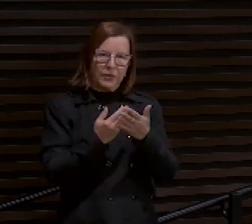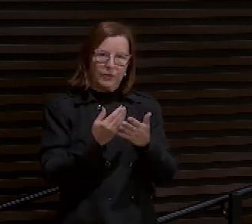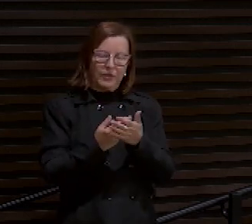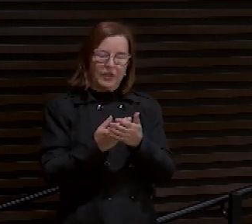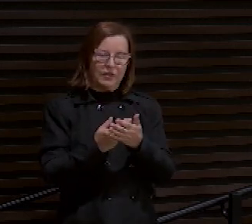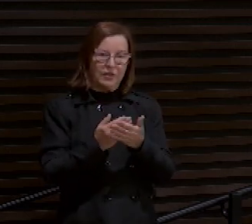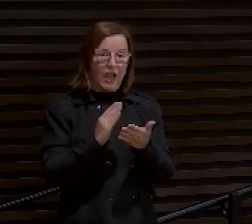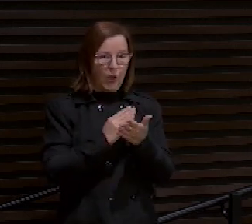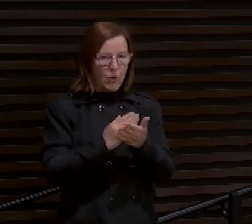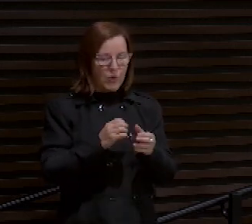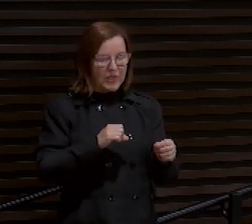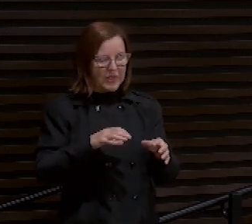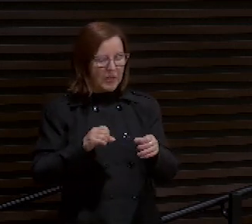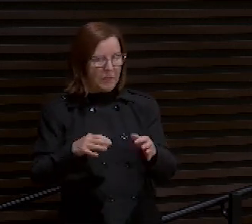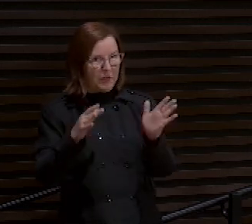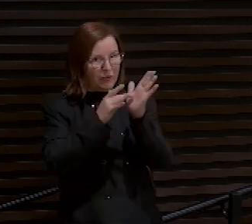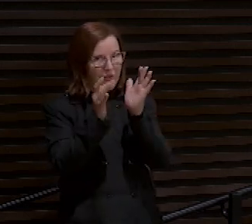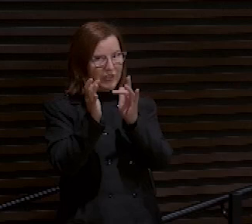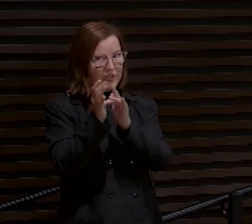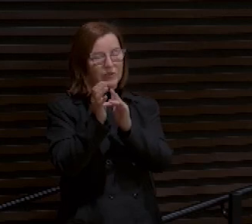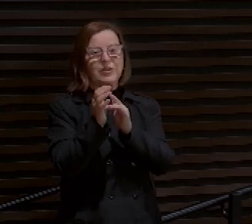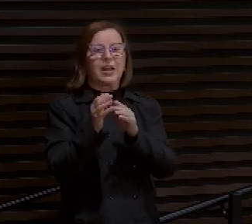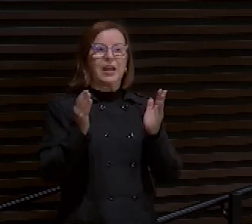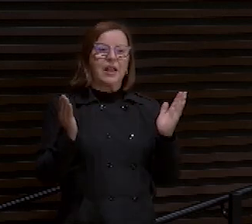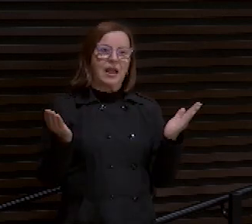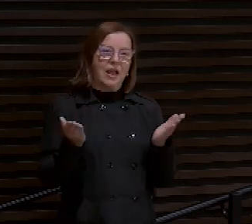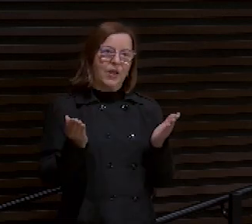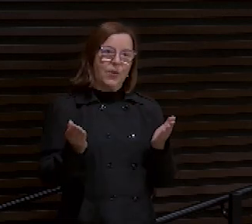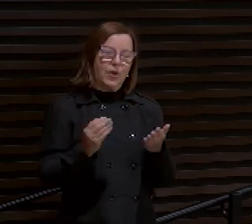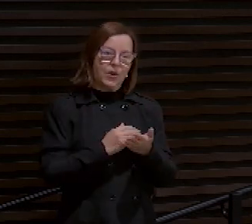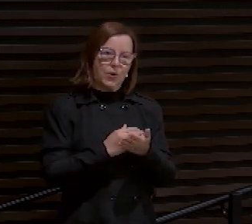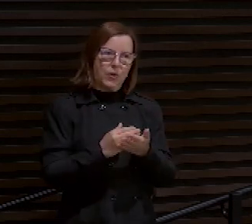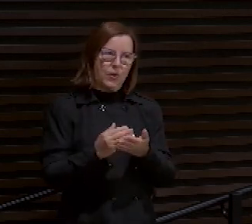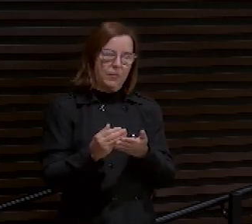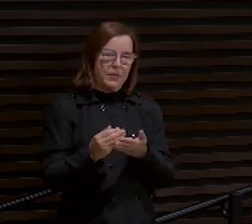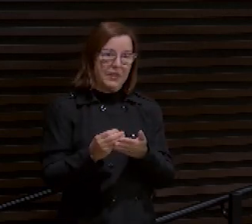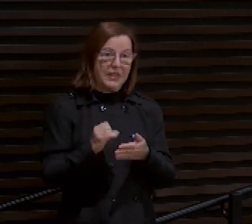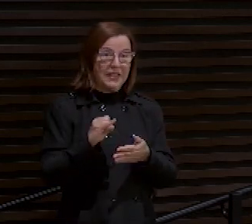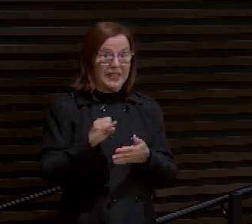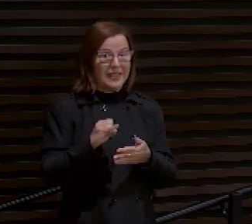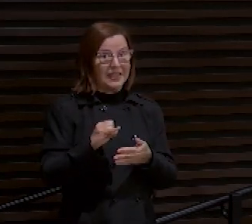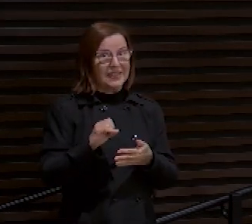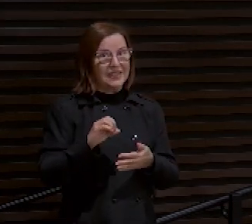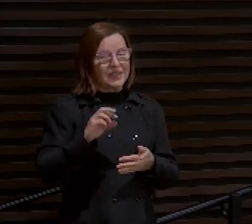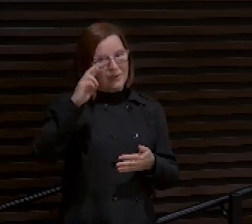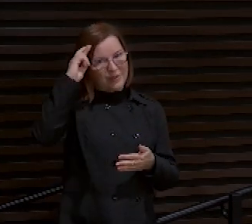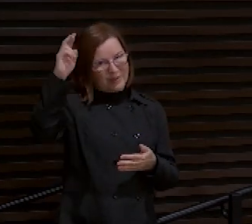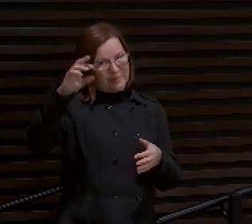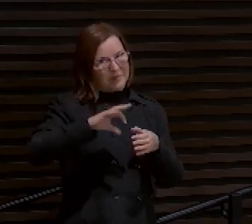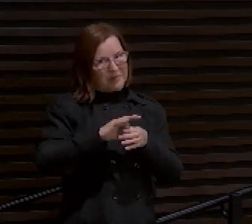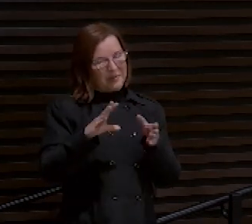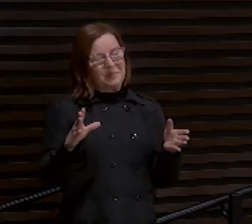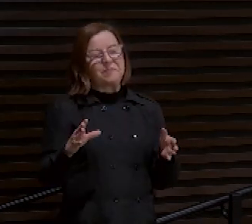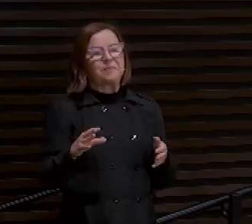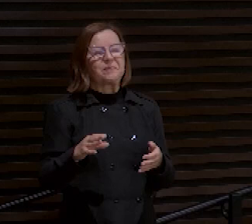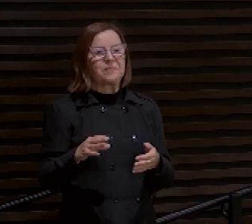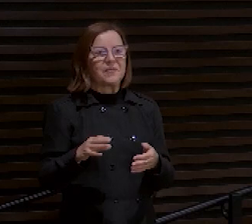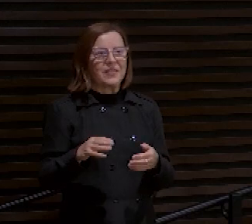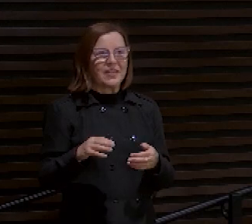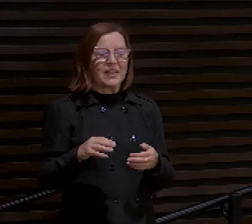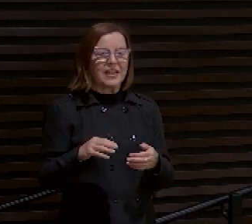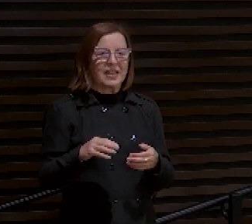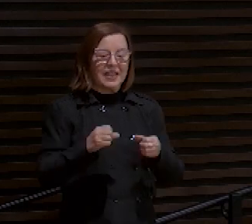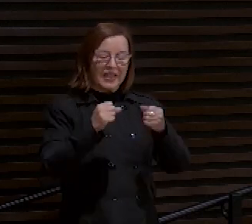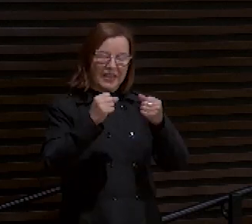de Jesus em seu ministério terreno. Nós vamos começar a partir de hoje, se o Senhor permitir, alguns ensinamentos de Jesus no Sermão do